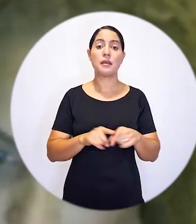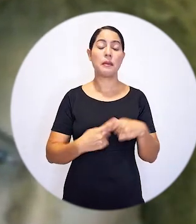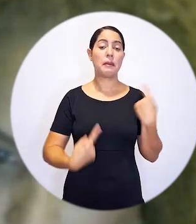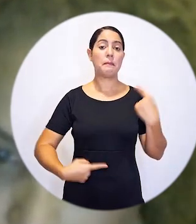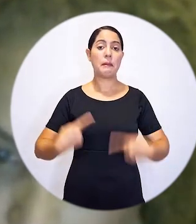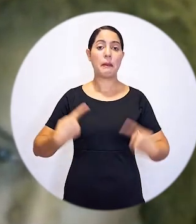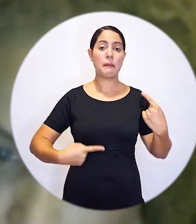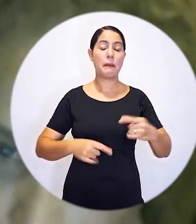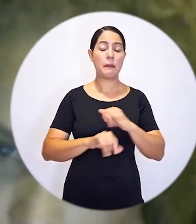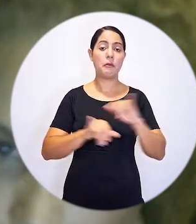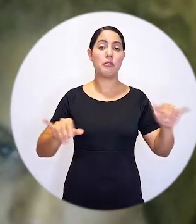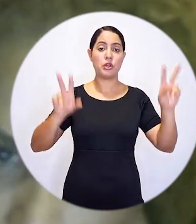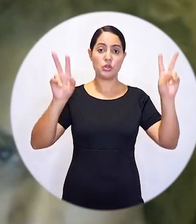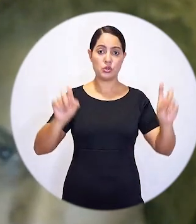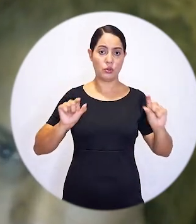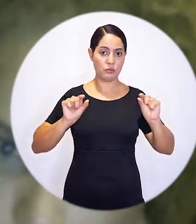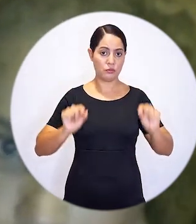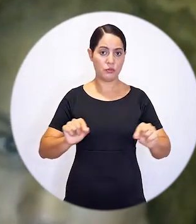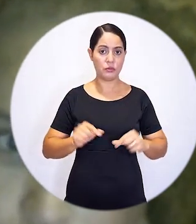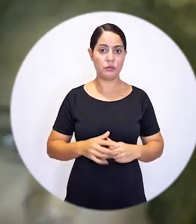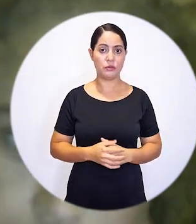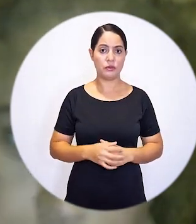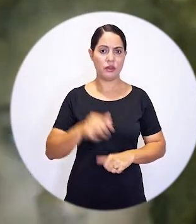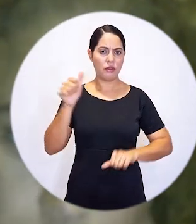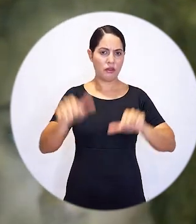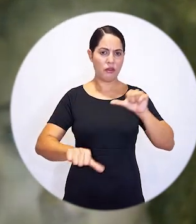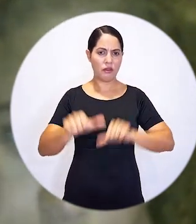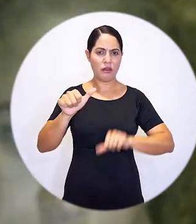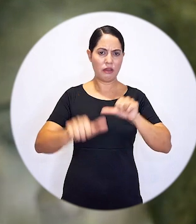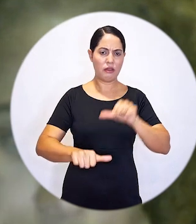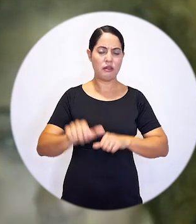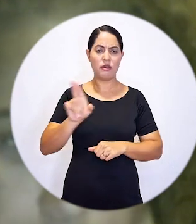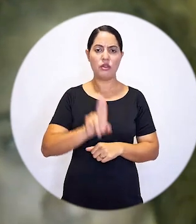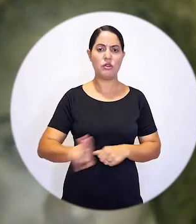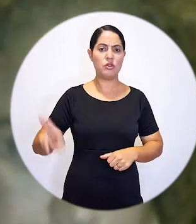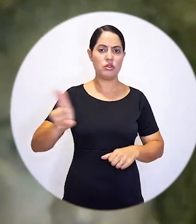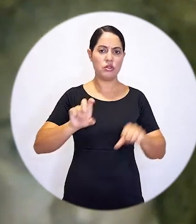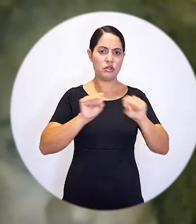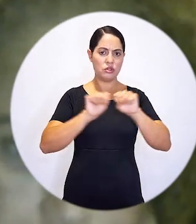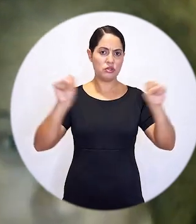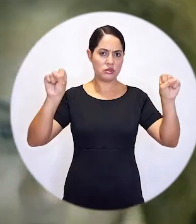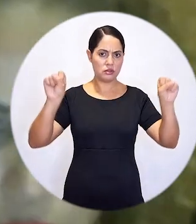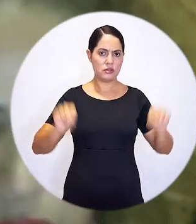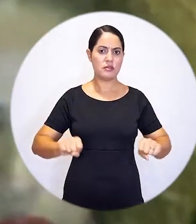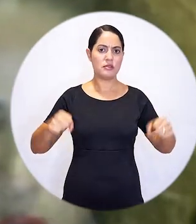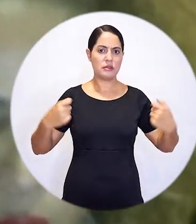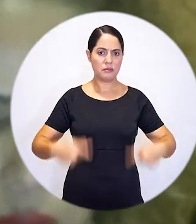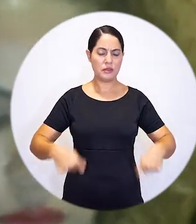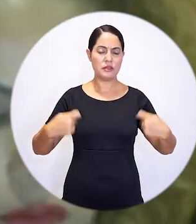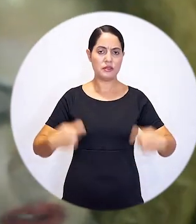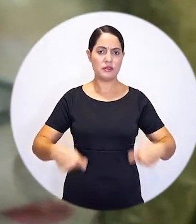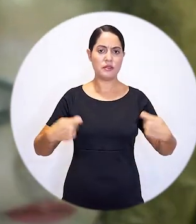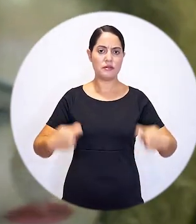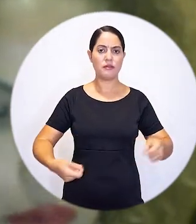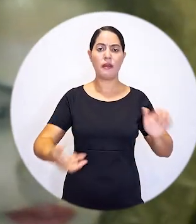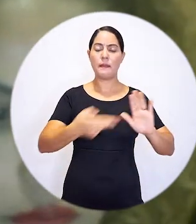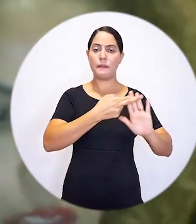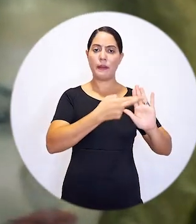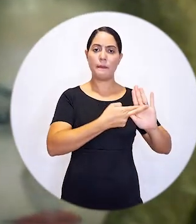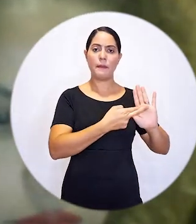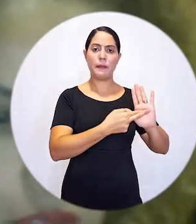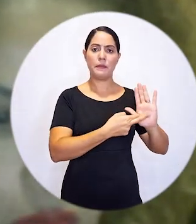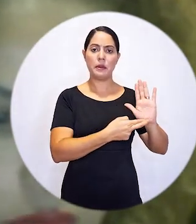federais trouxeram a debate a necessidade, pertinente, diga-se, de que sejam feitos ajustes sistêmicos necessários para que a